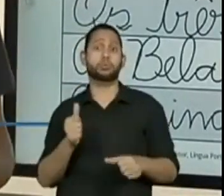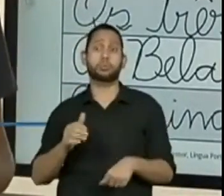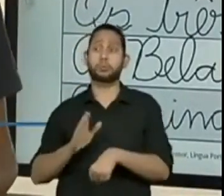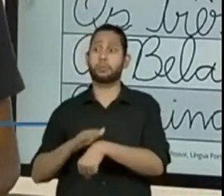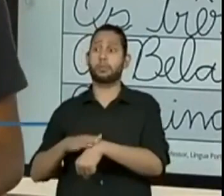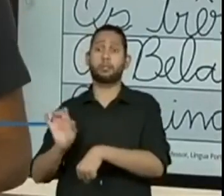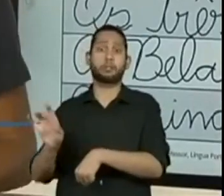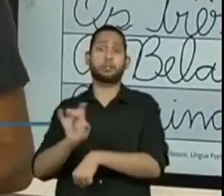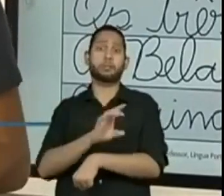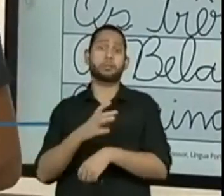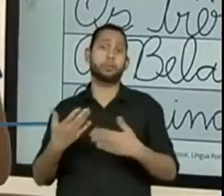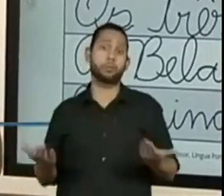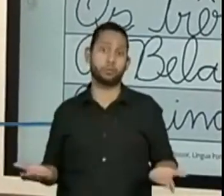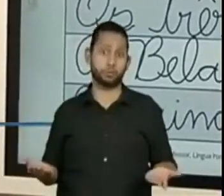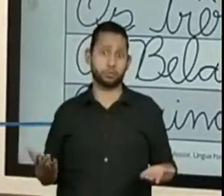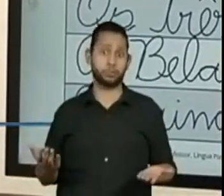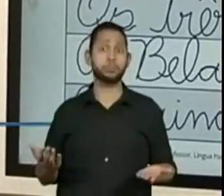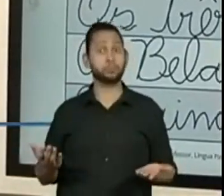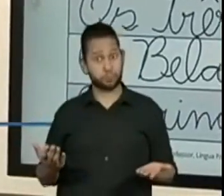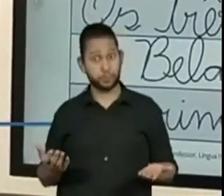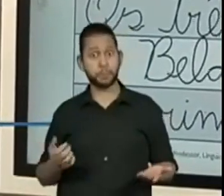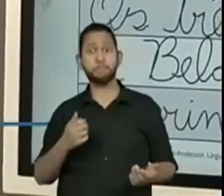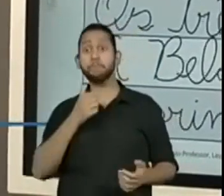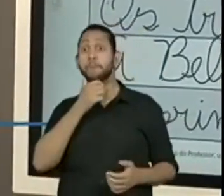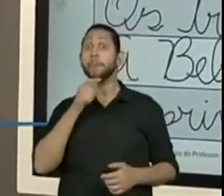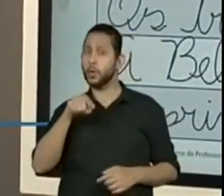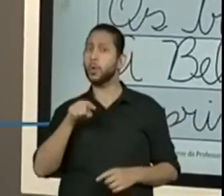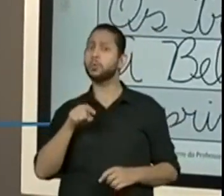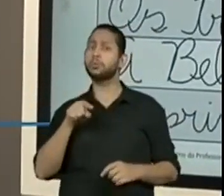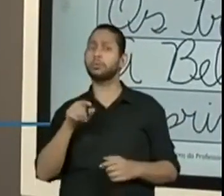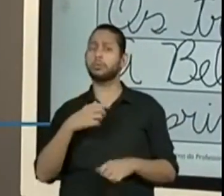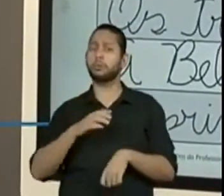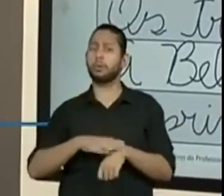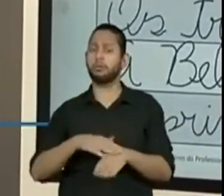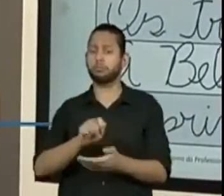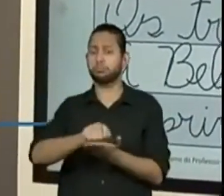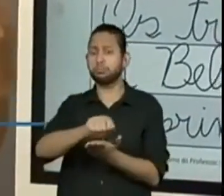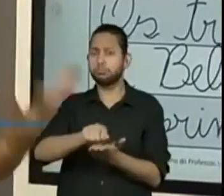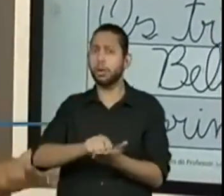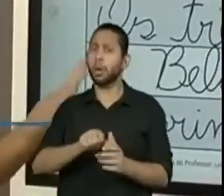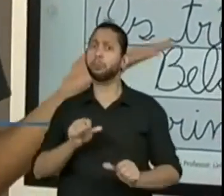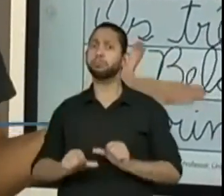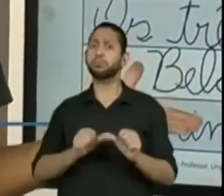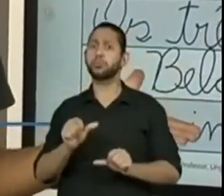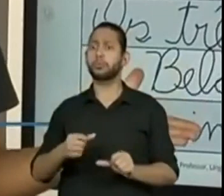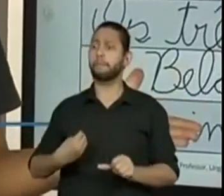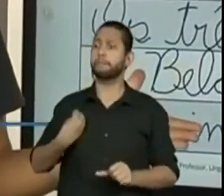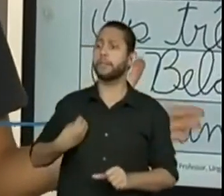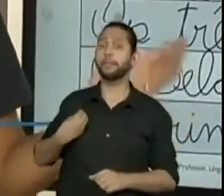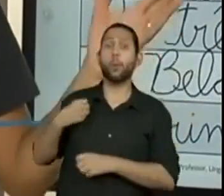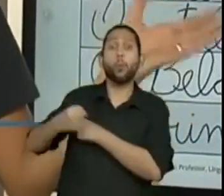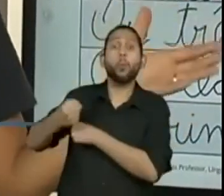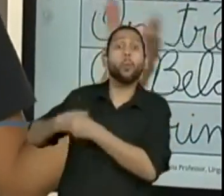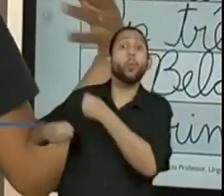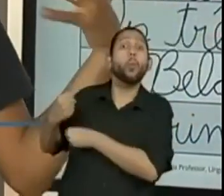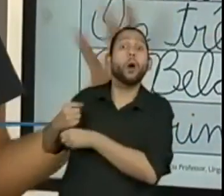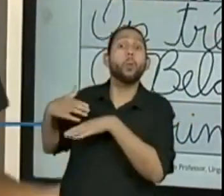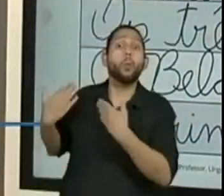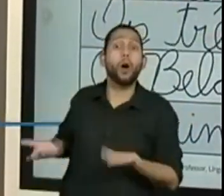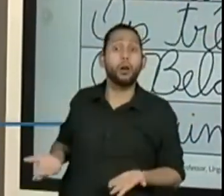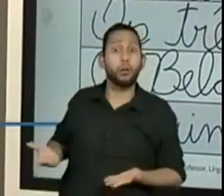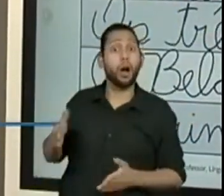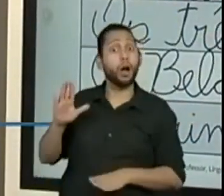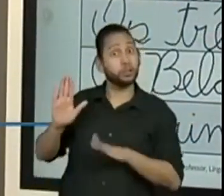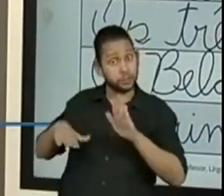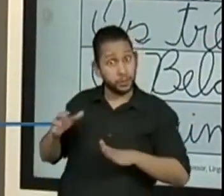tempo, a época que ele vive. Isso influencia na escrita. Então, a escrita do conto tem a ver com a